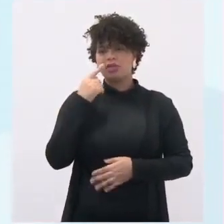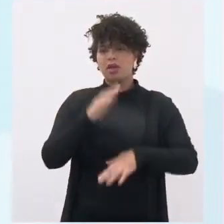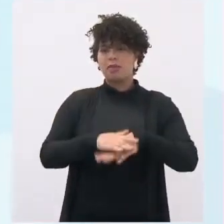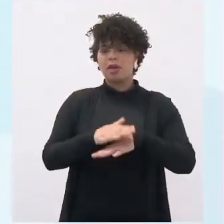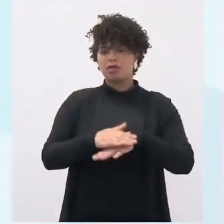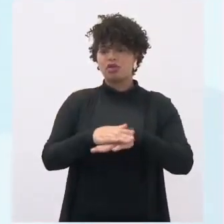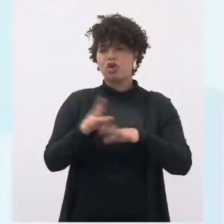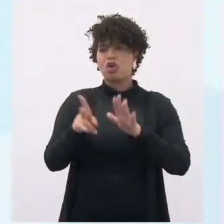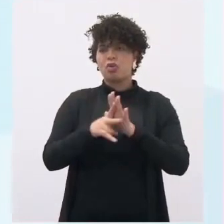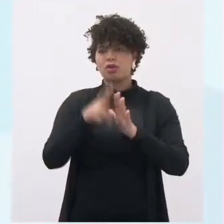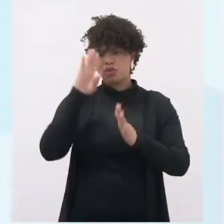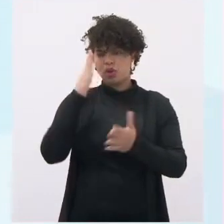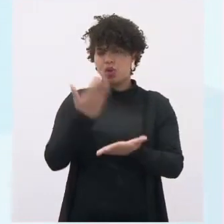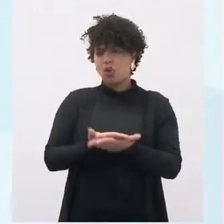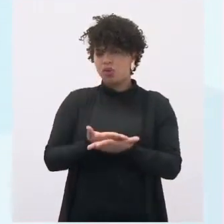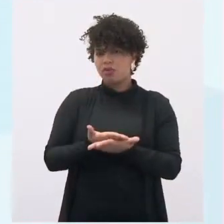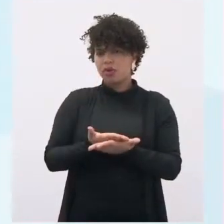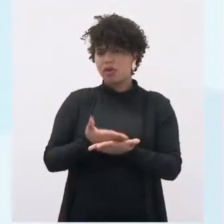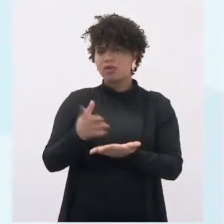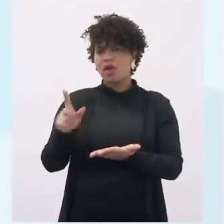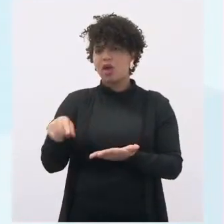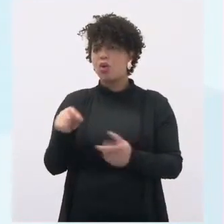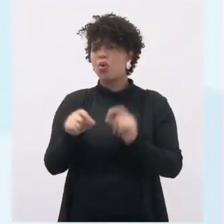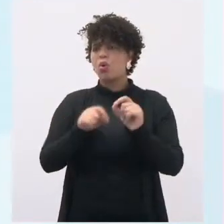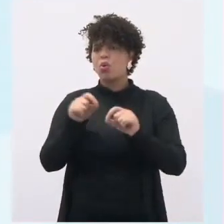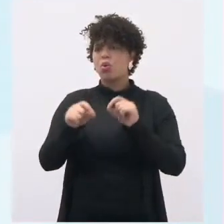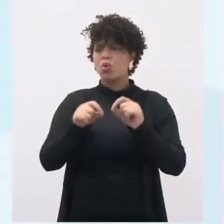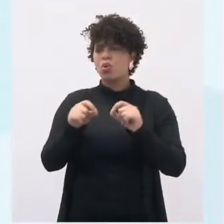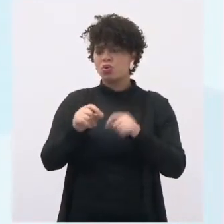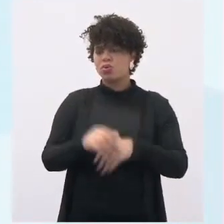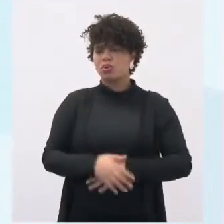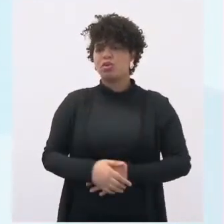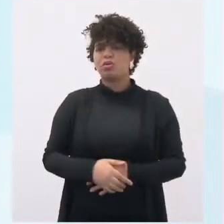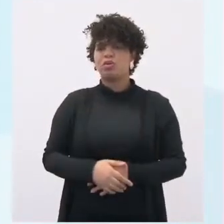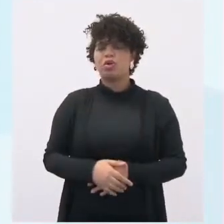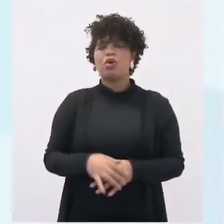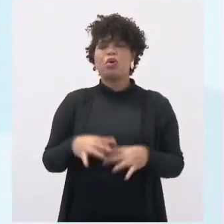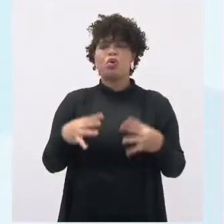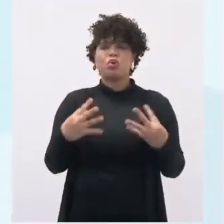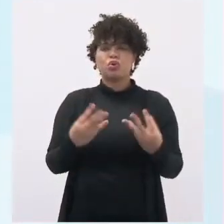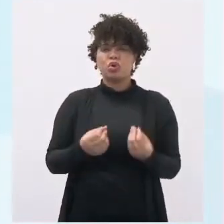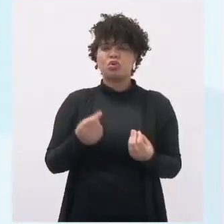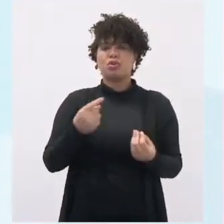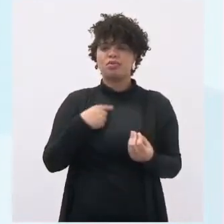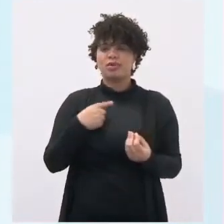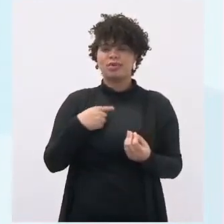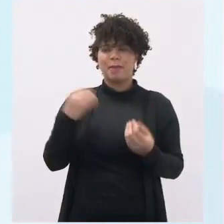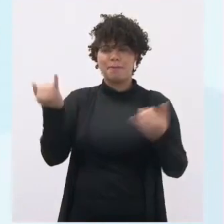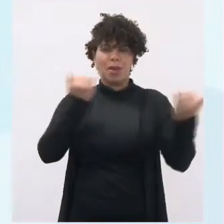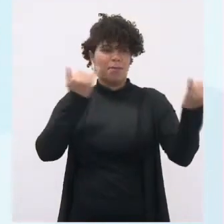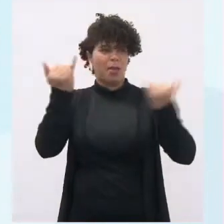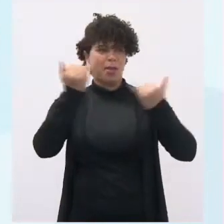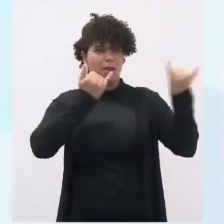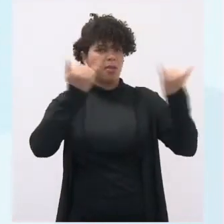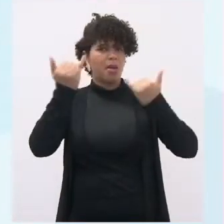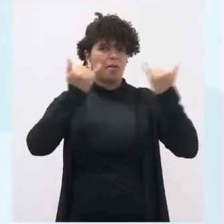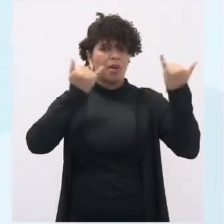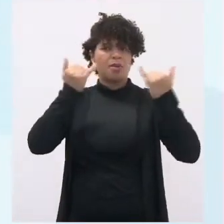informações confiáveis. Isso é muito importante. A todo momento estamos sendo bombardeados com informações